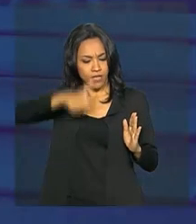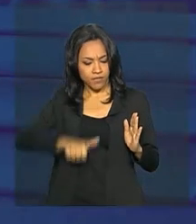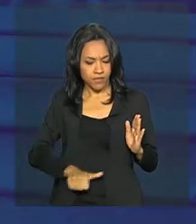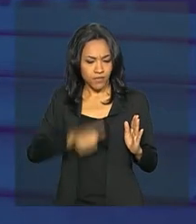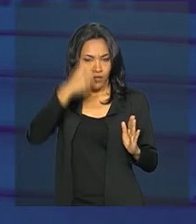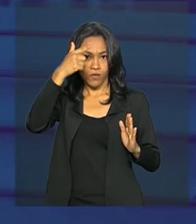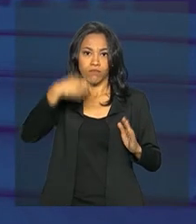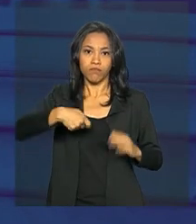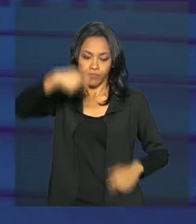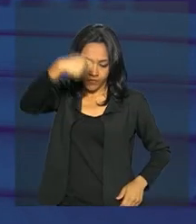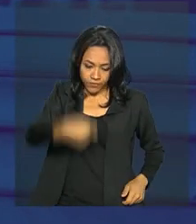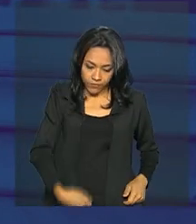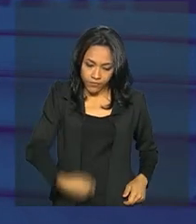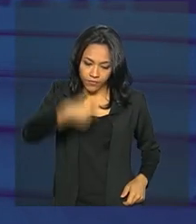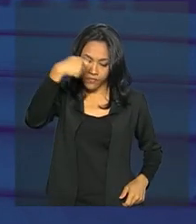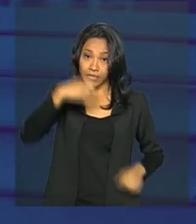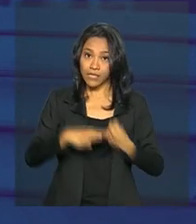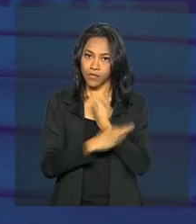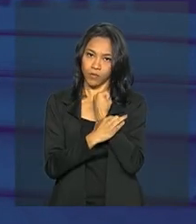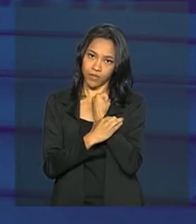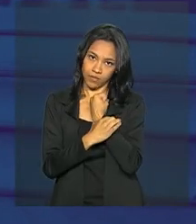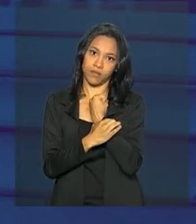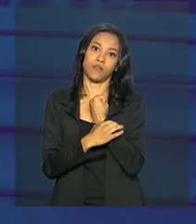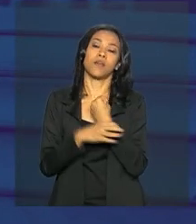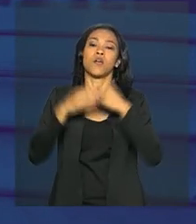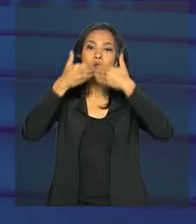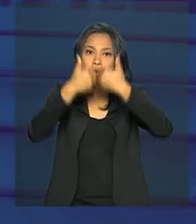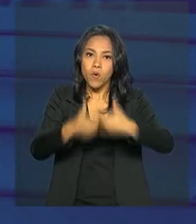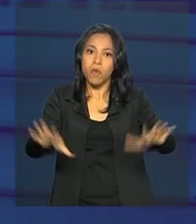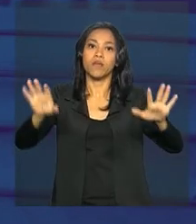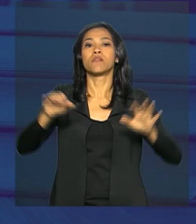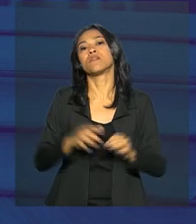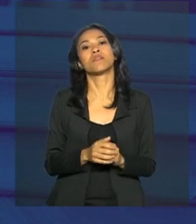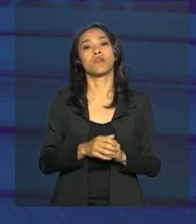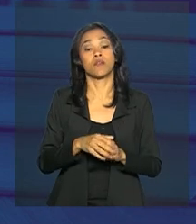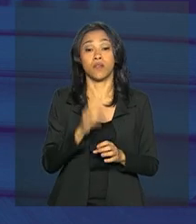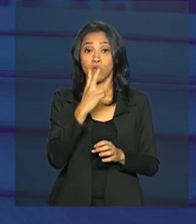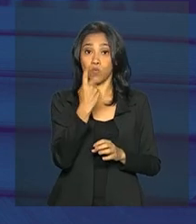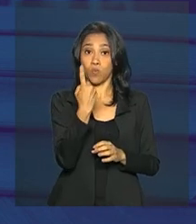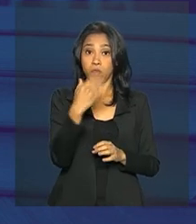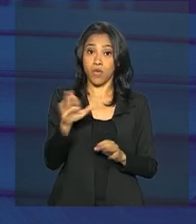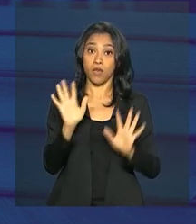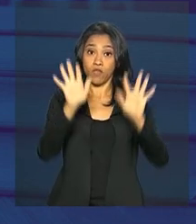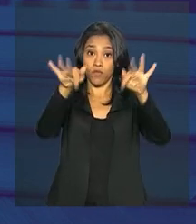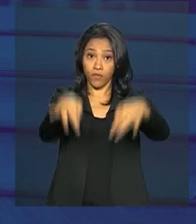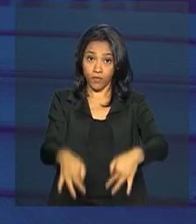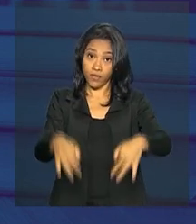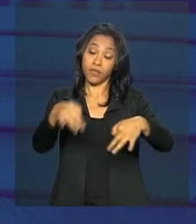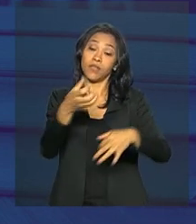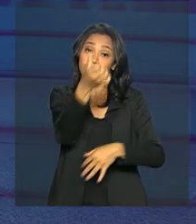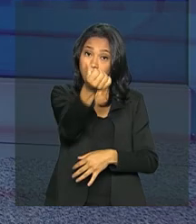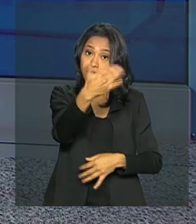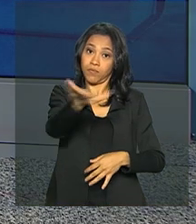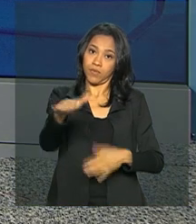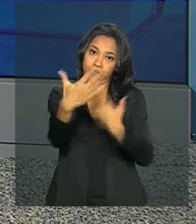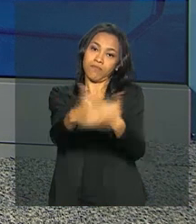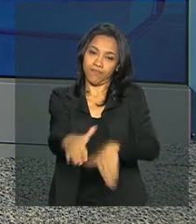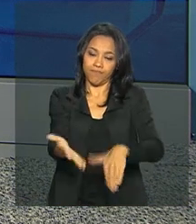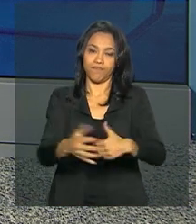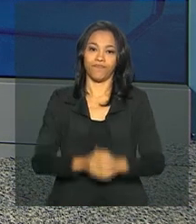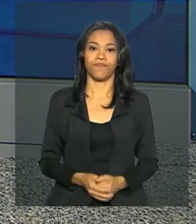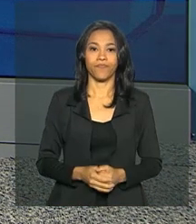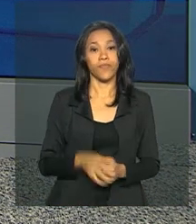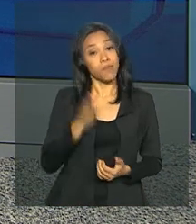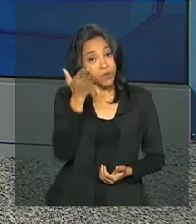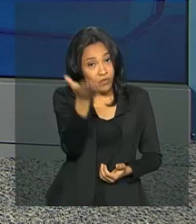de provas. O início das provas será a 1:30 e o término será às 6:30. E para